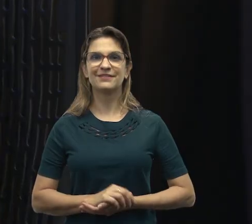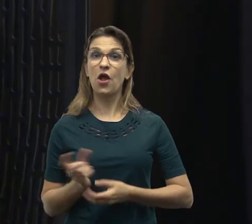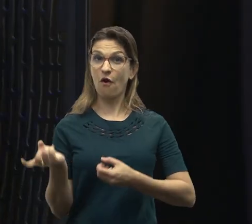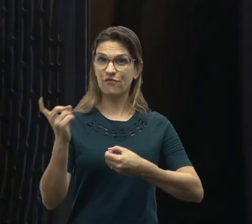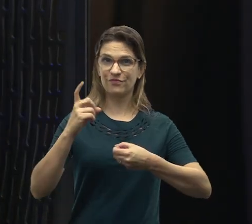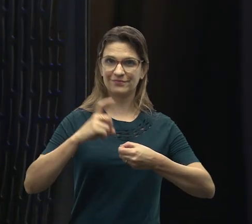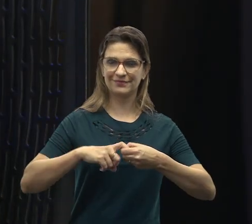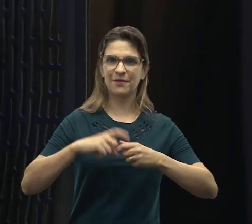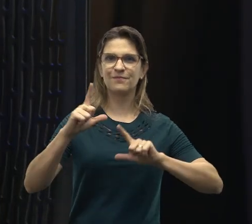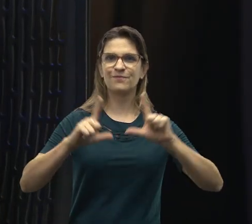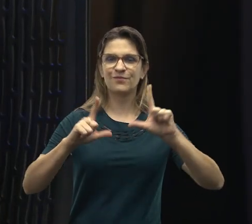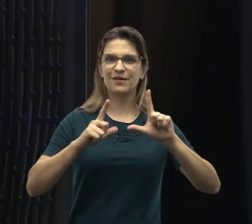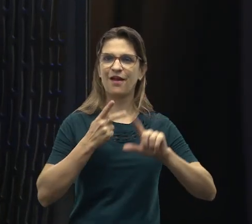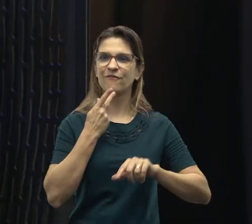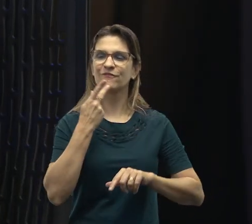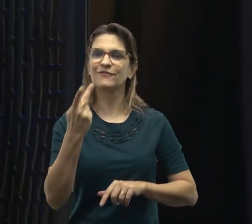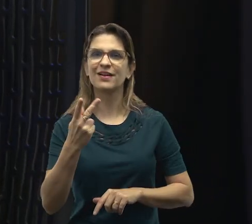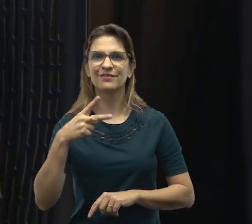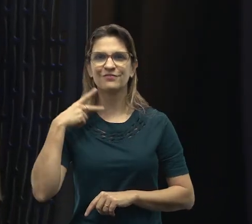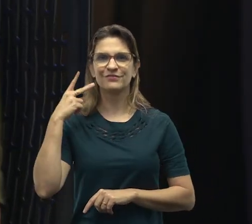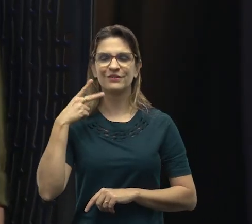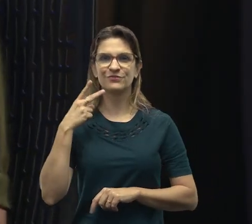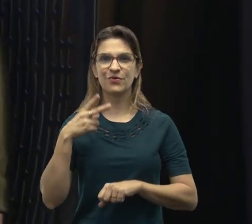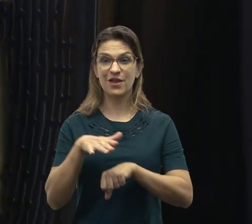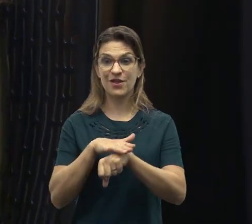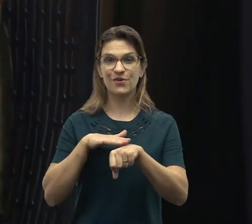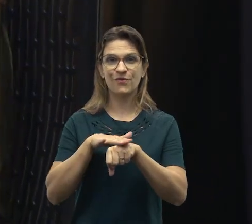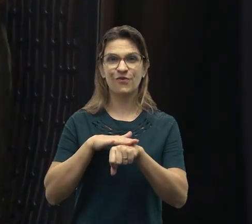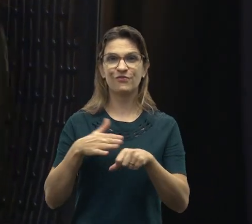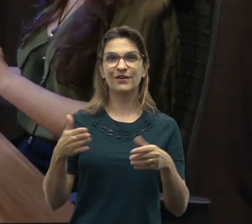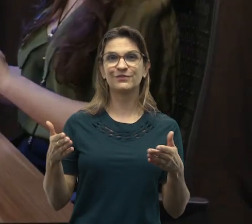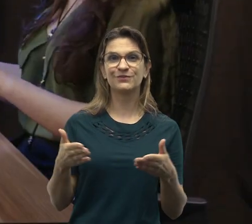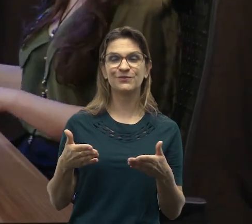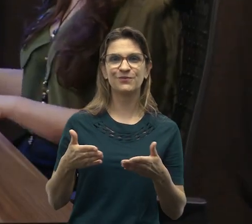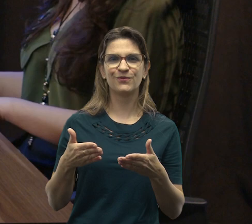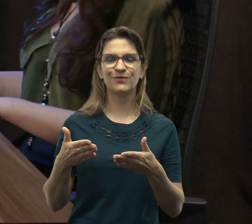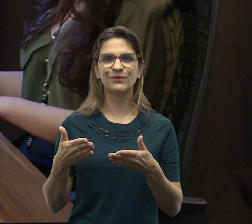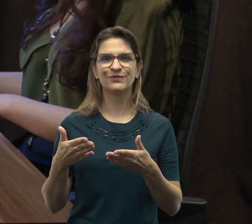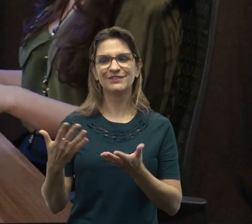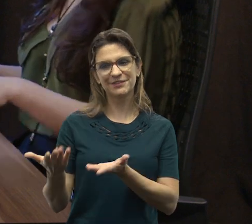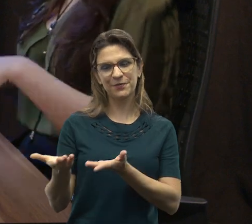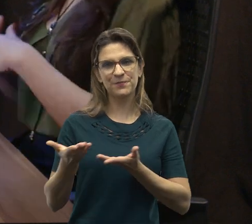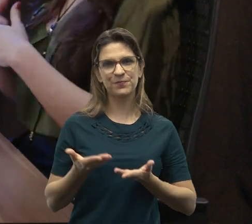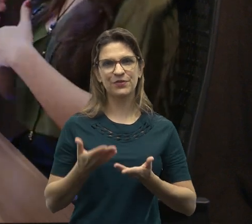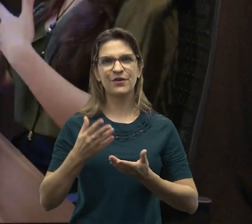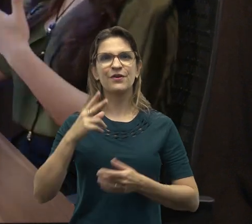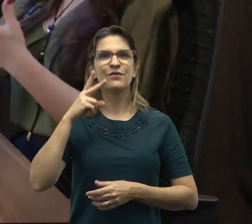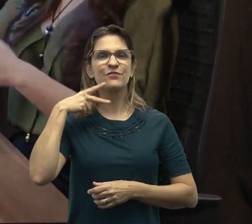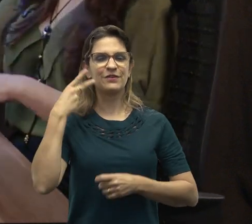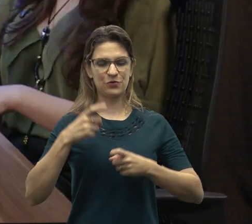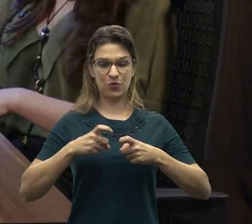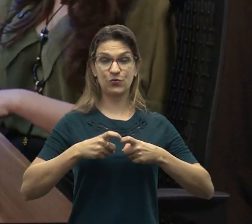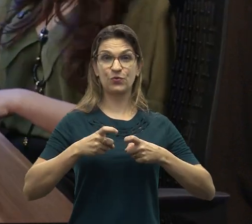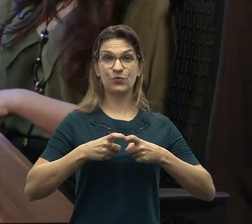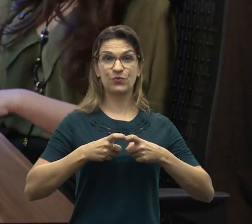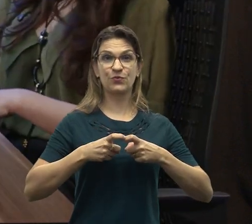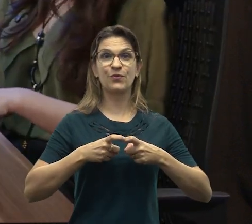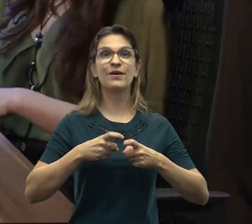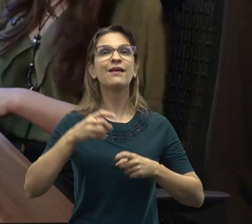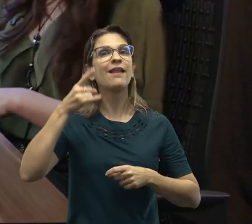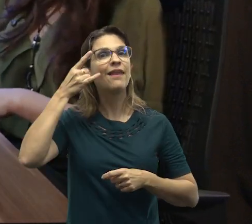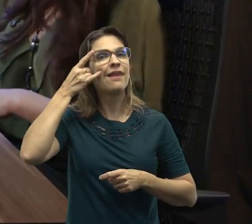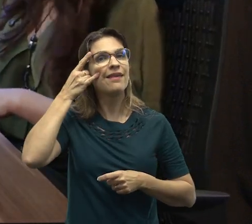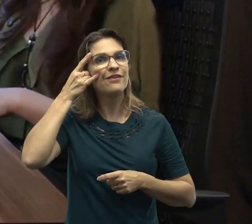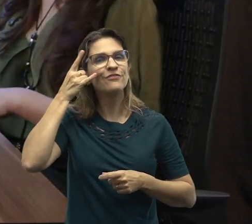Voltamos com o programa Fala Vereador. Eu converso hoje com o vereador Dr. Lívio. Voltando agora um pouquinho para essa questão